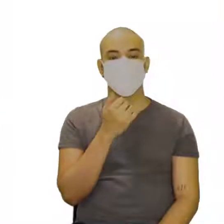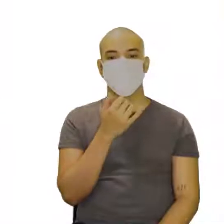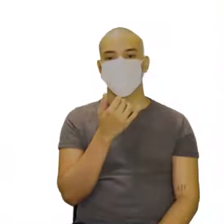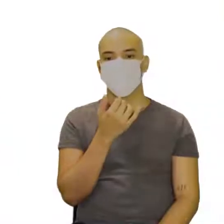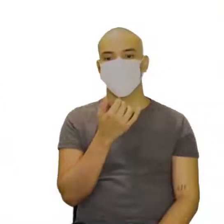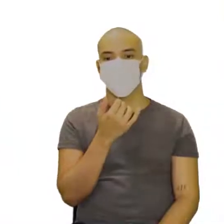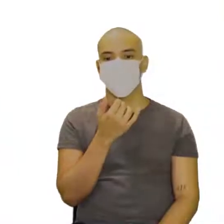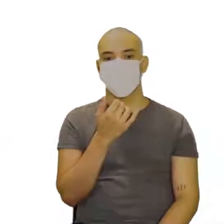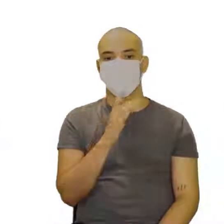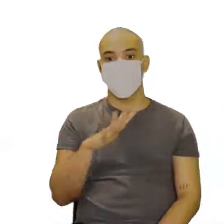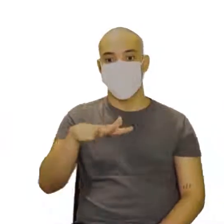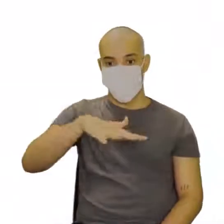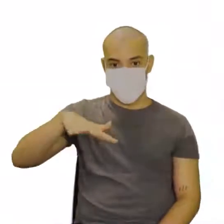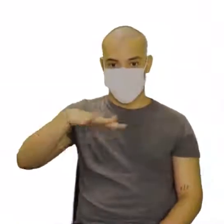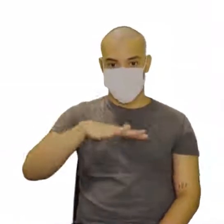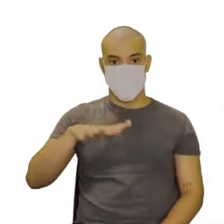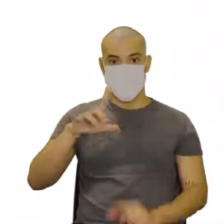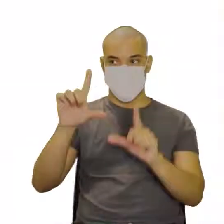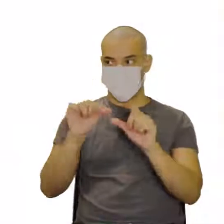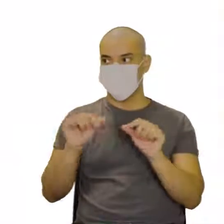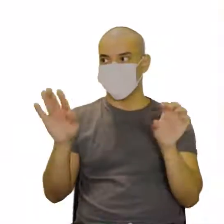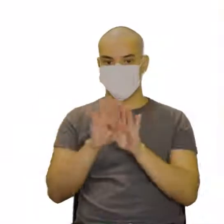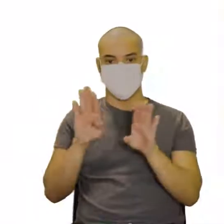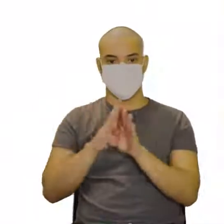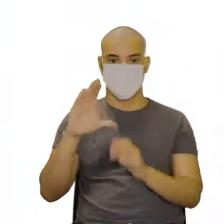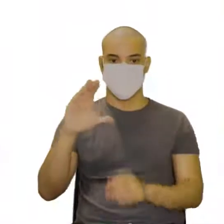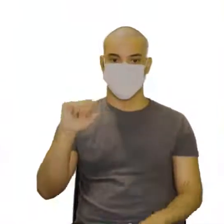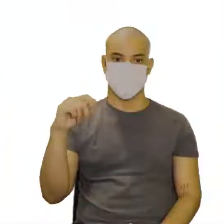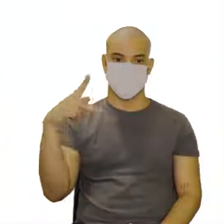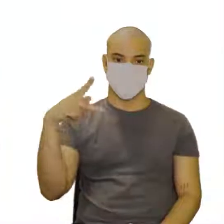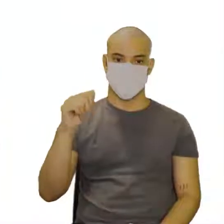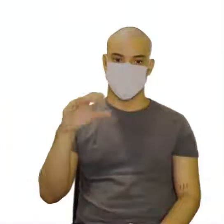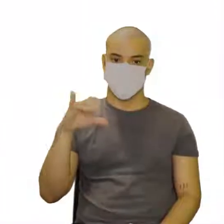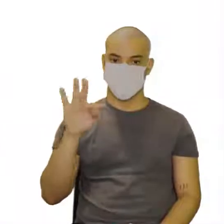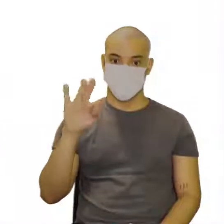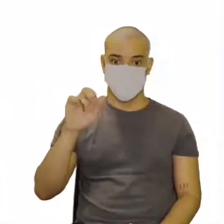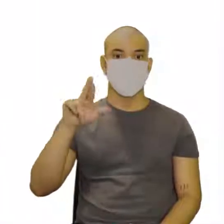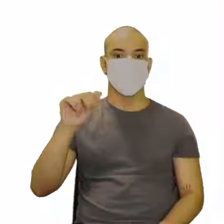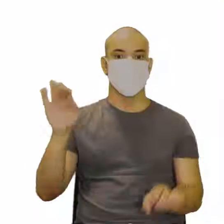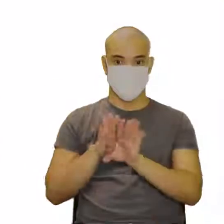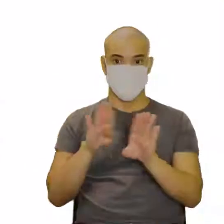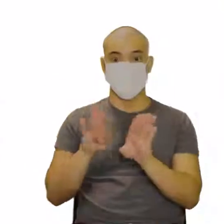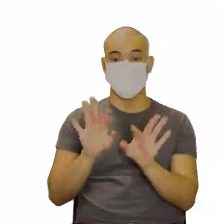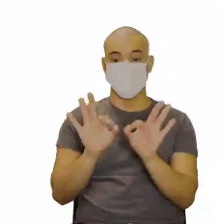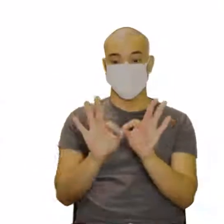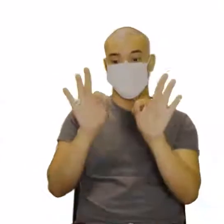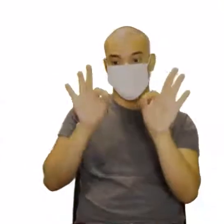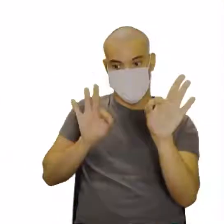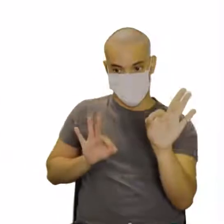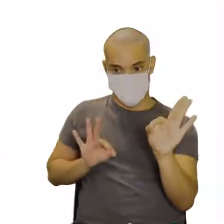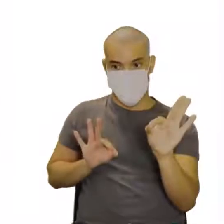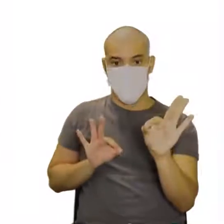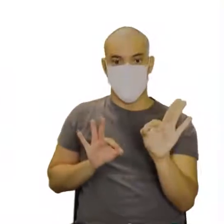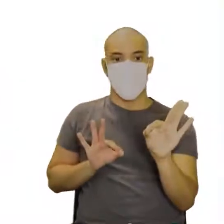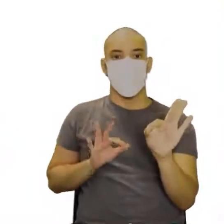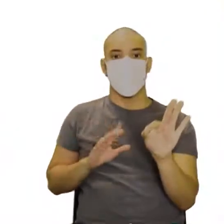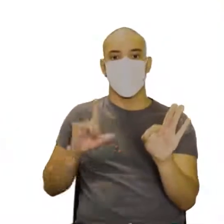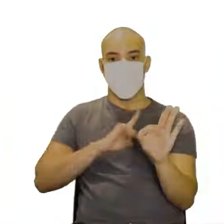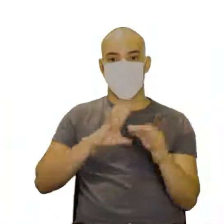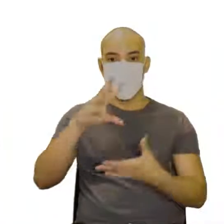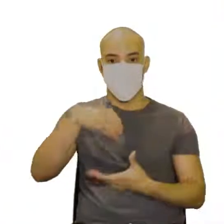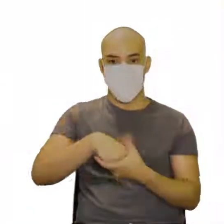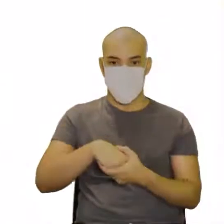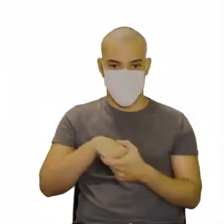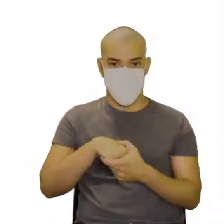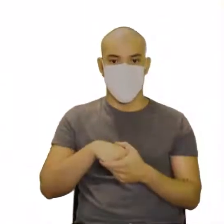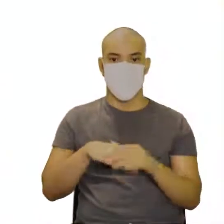menor a área, menor a capacitância, entendido isso? E a distância, pessoal, está no